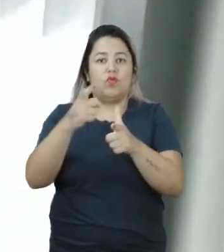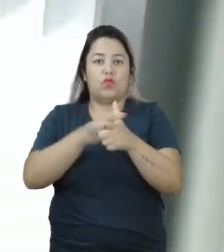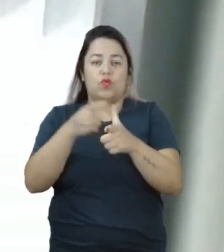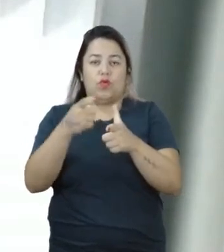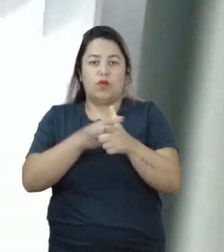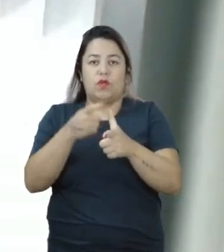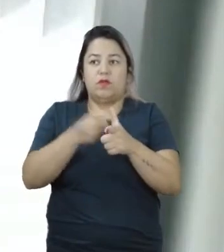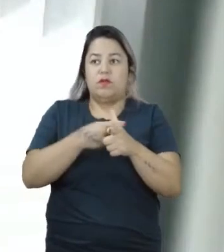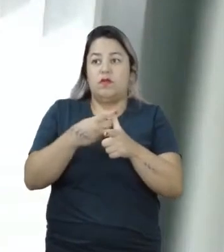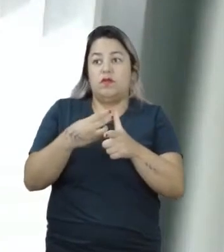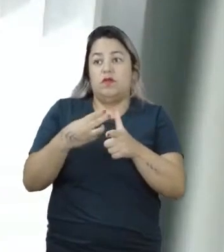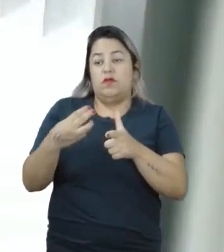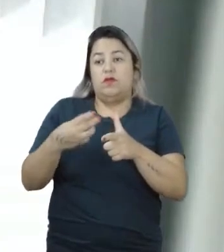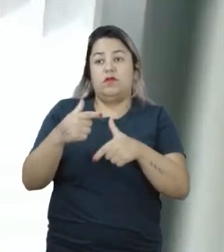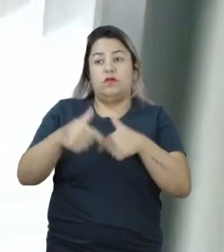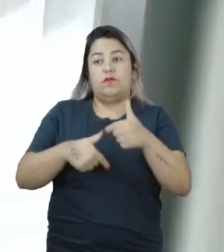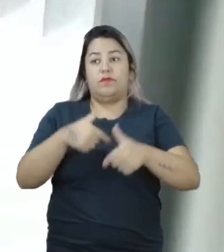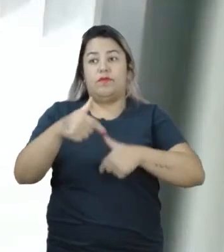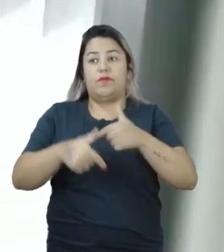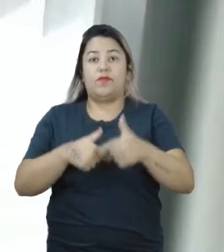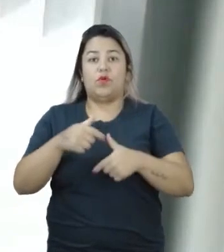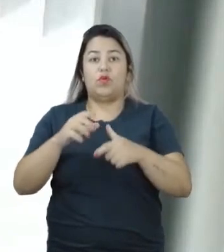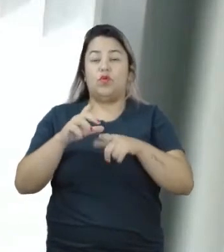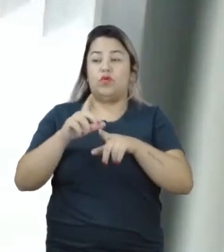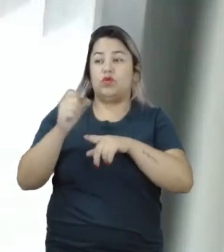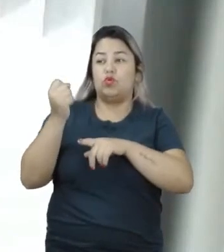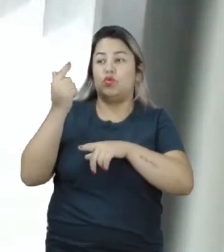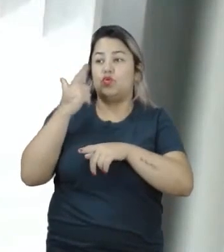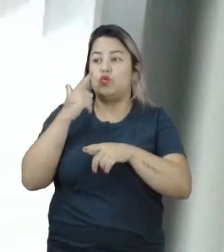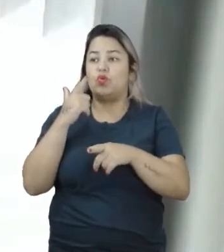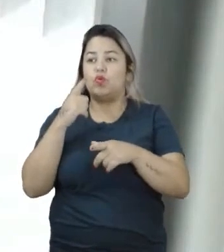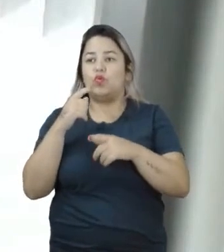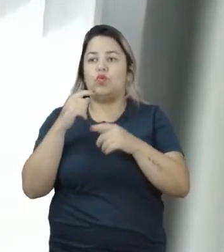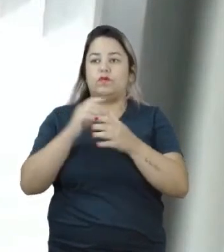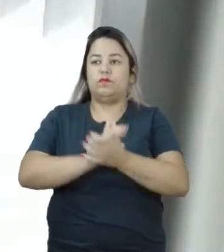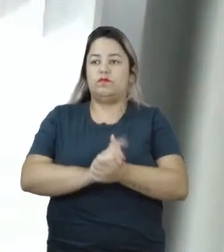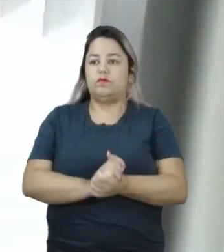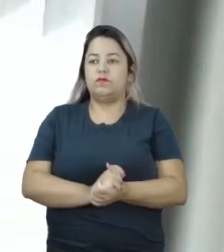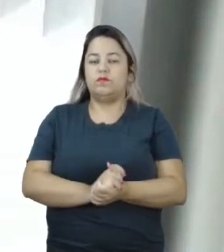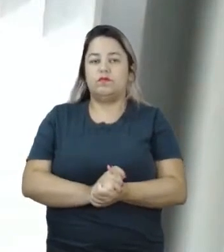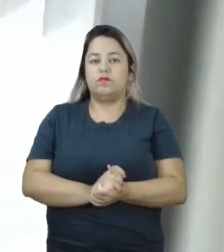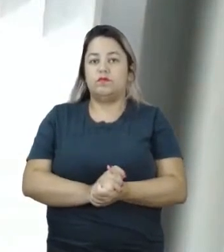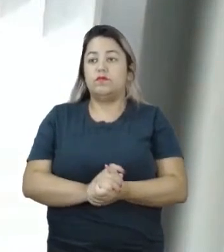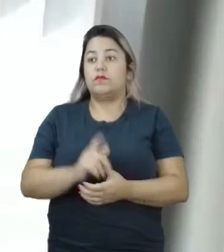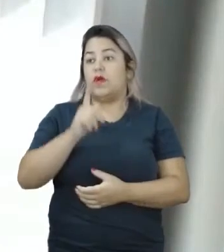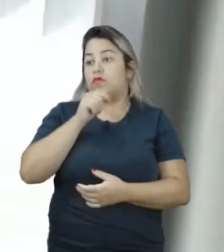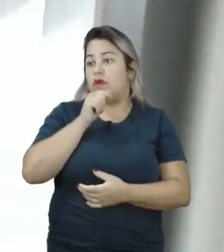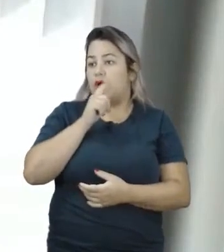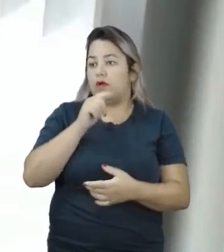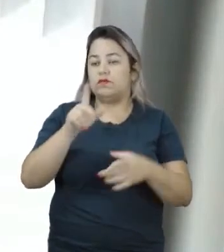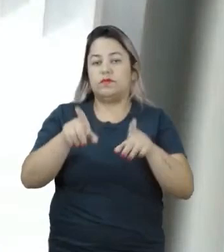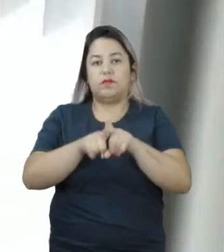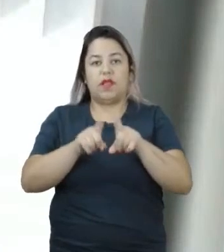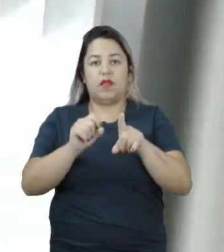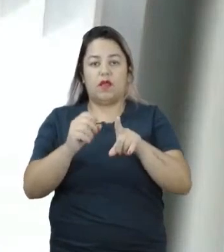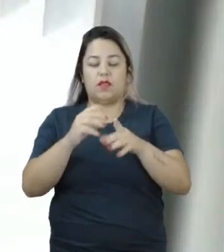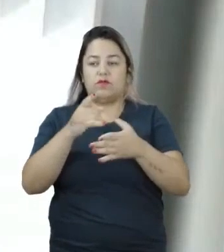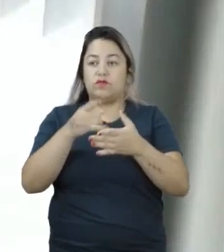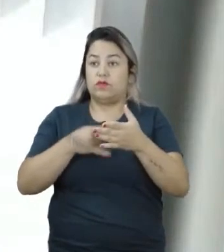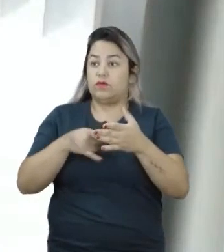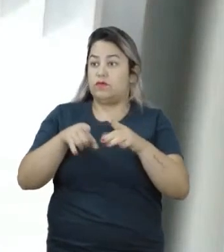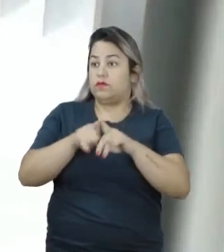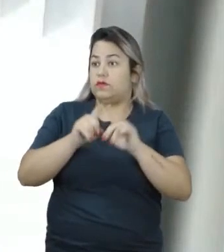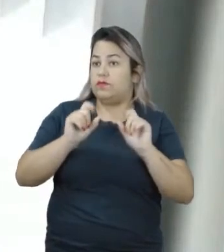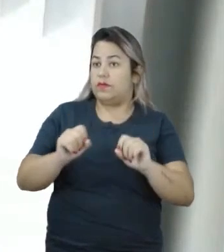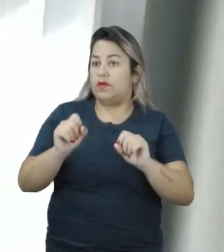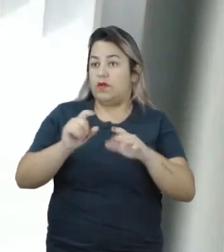dos terceirizados, dívidas de conta de luz, de conta de água, o funcionamento cotidiano, né, das